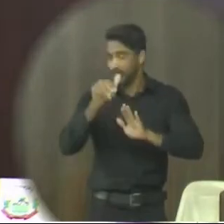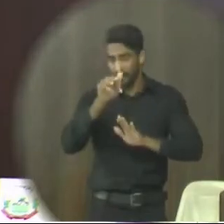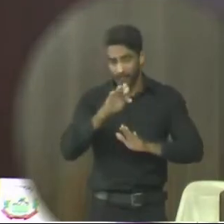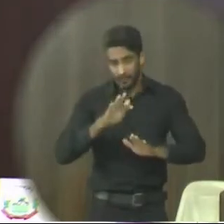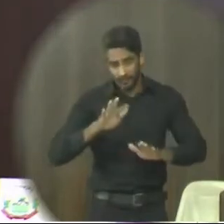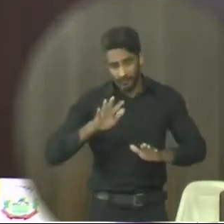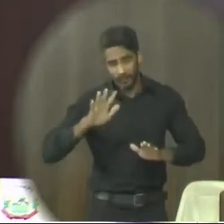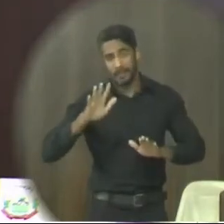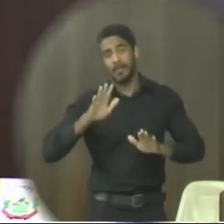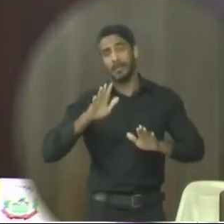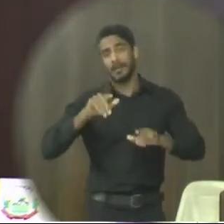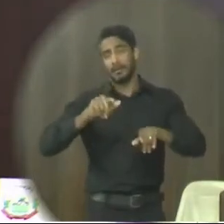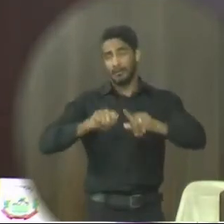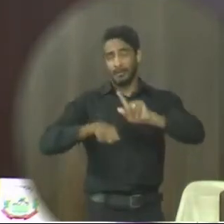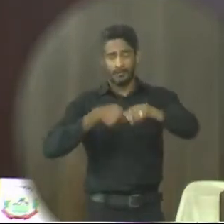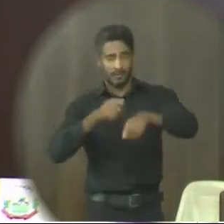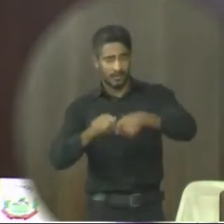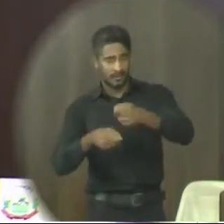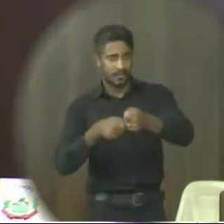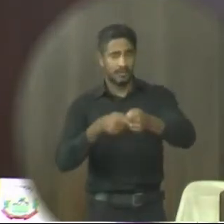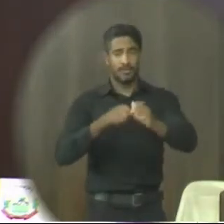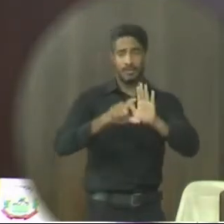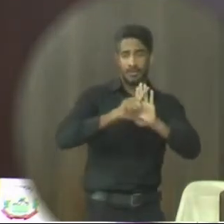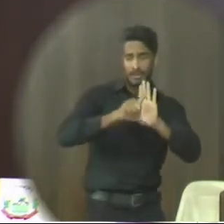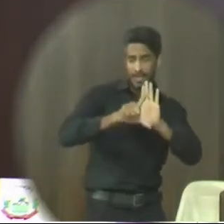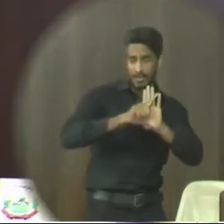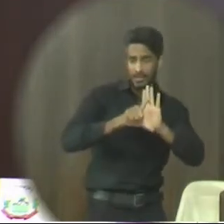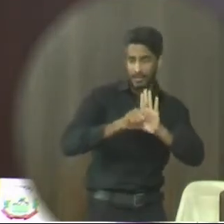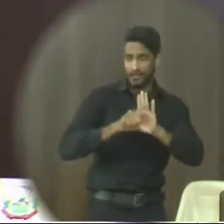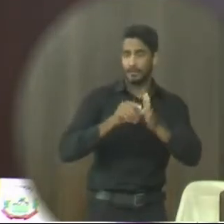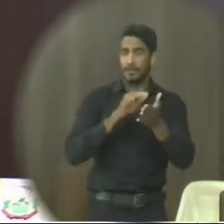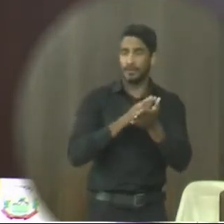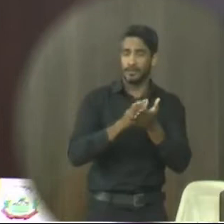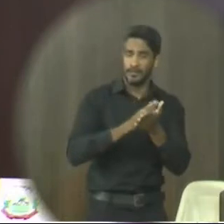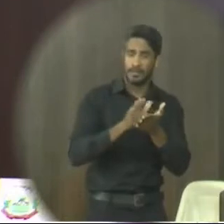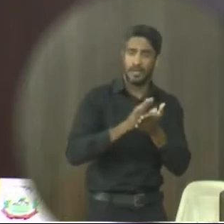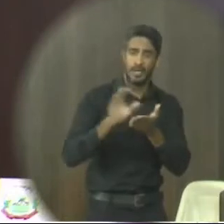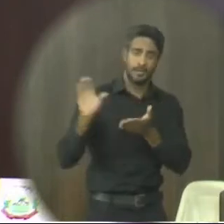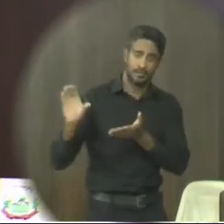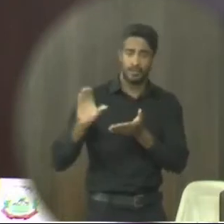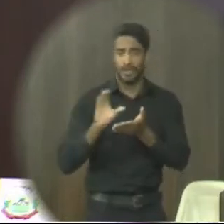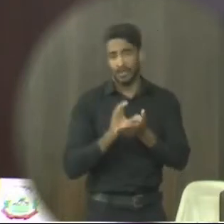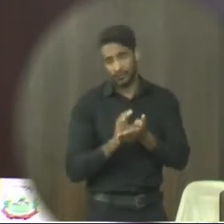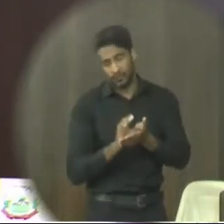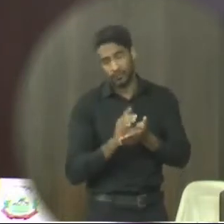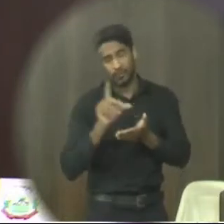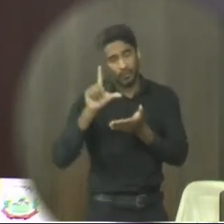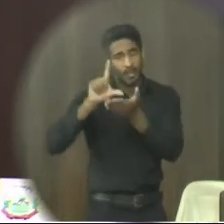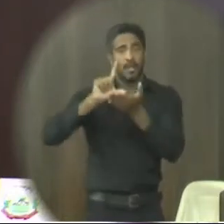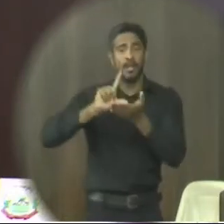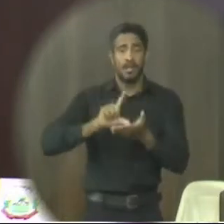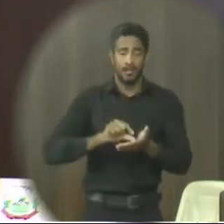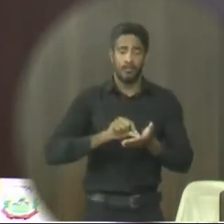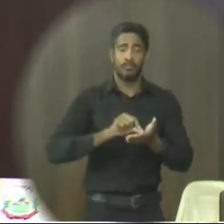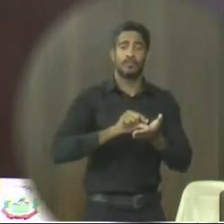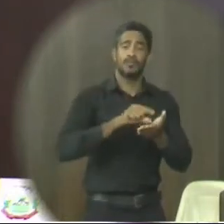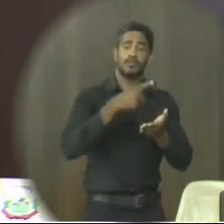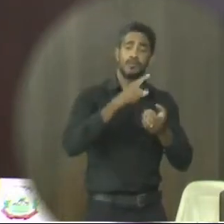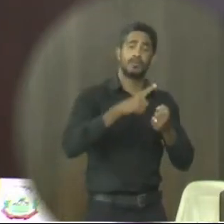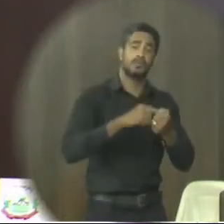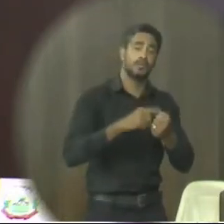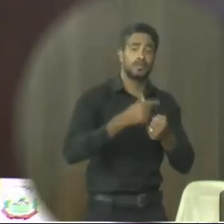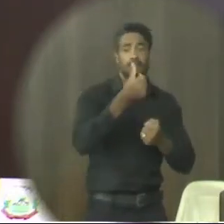atos administrativos e legislativos, que se aumenta seus gastos e reduz os gastos ou reduz a receita nas termos do